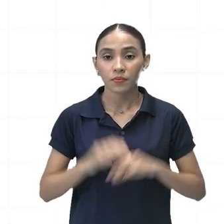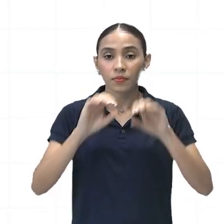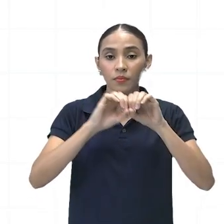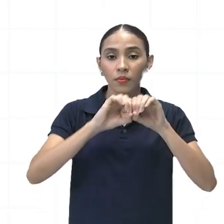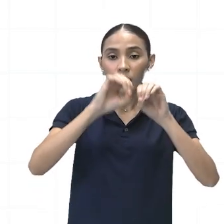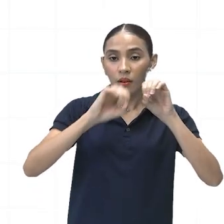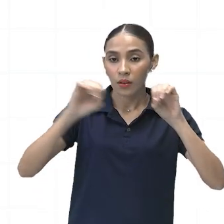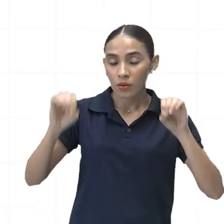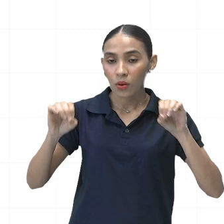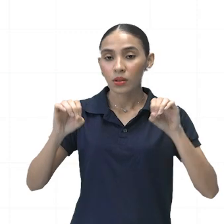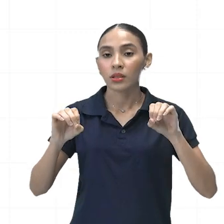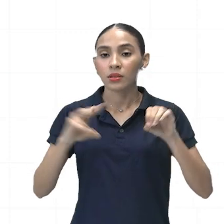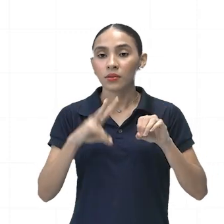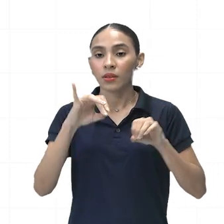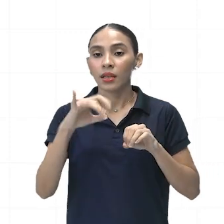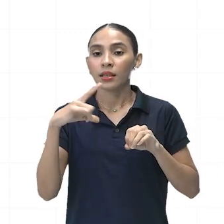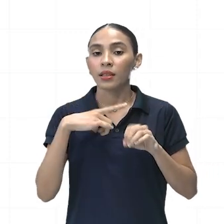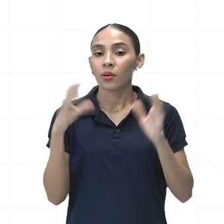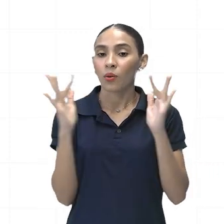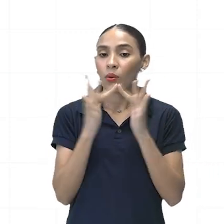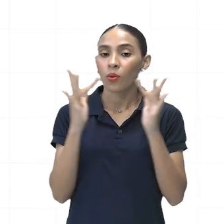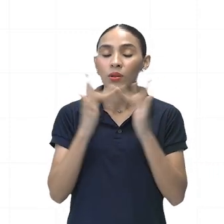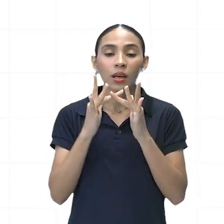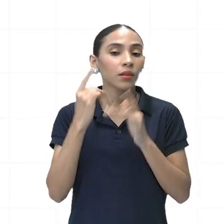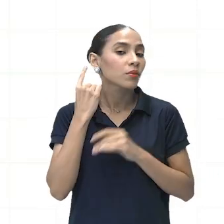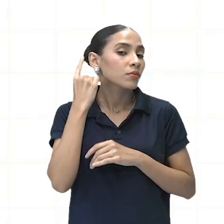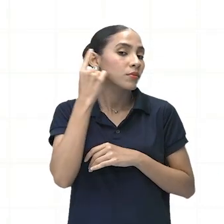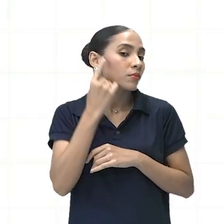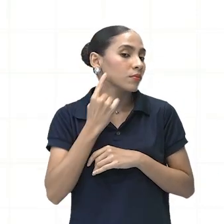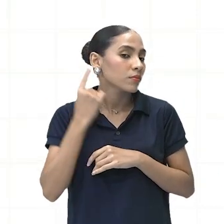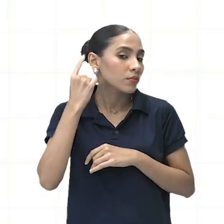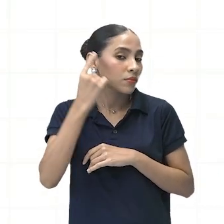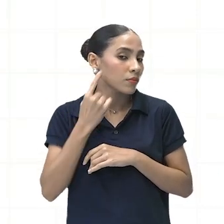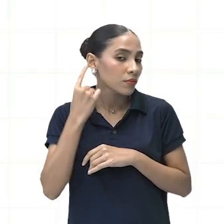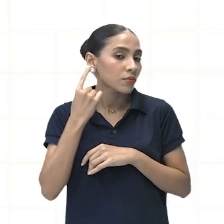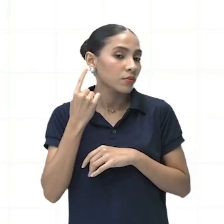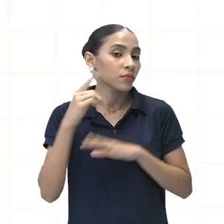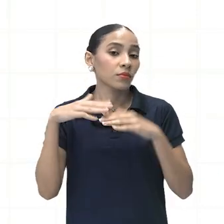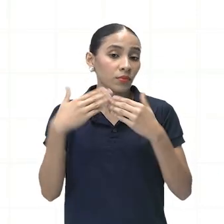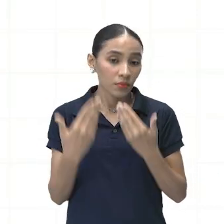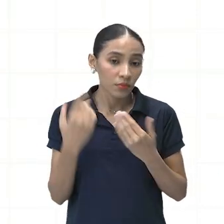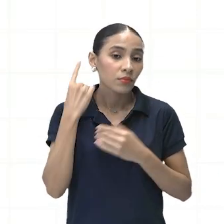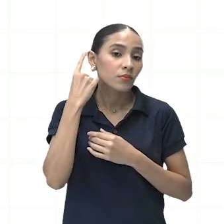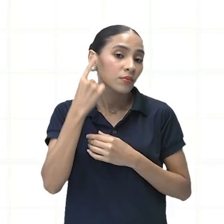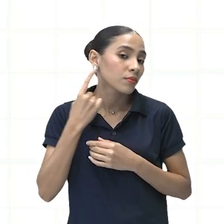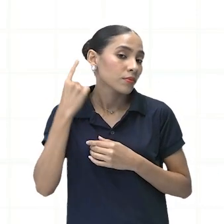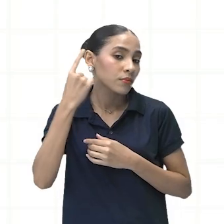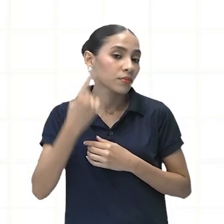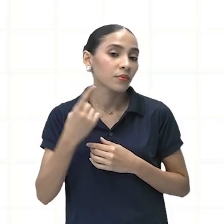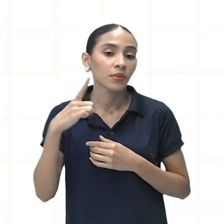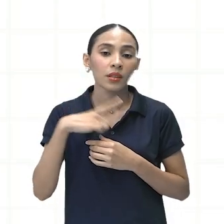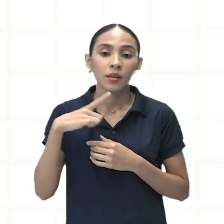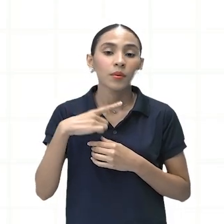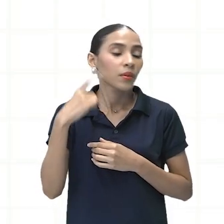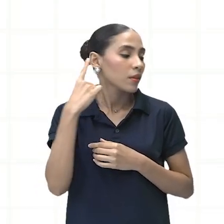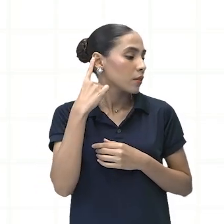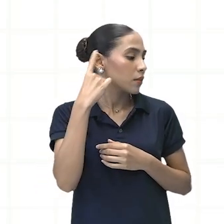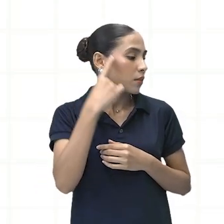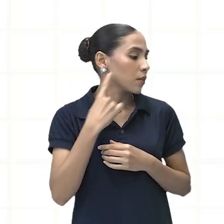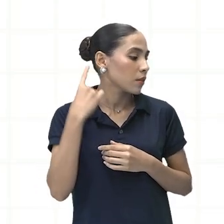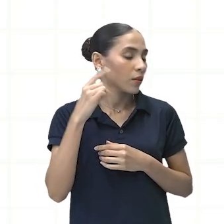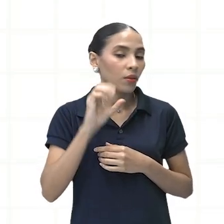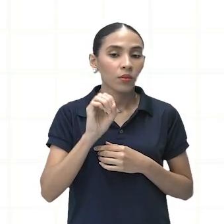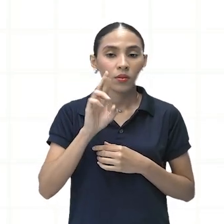ondas sonoras, elas vão entrar pelo ouvido externo. E no ouvido externo, nós temos a orelha, que é o